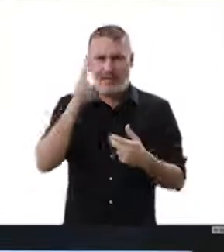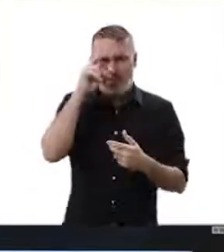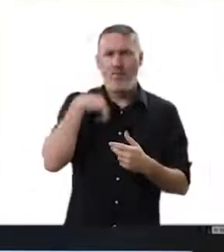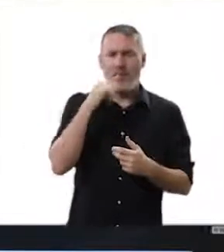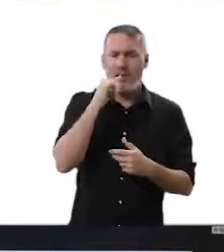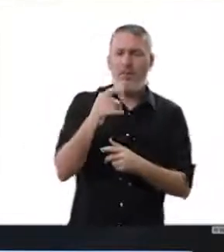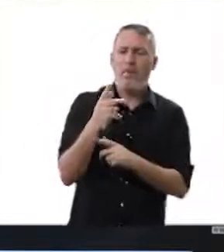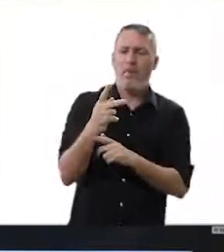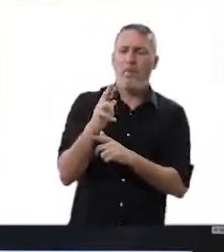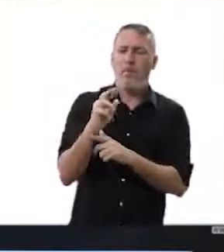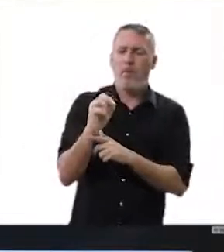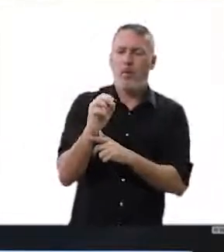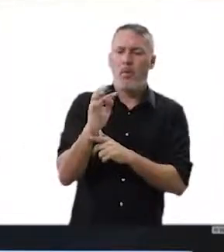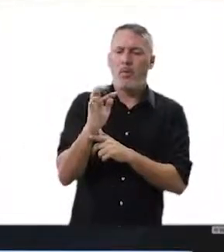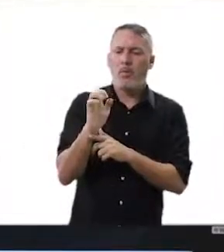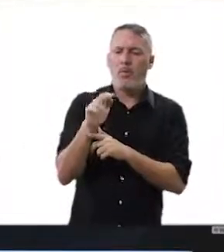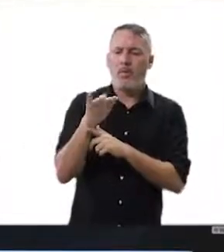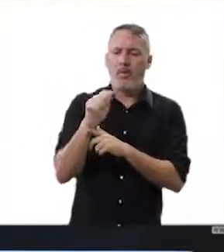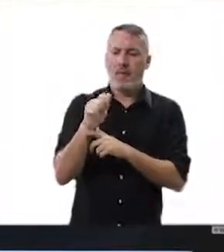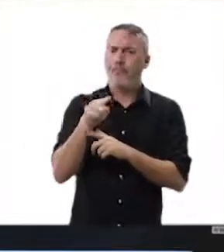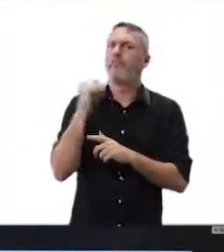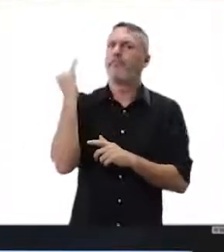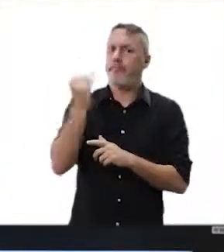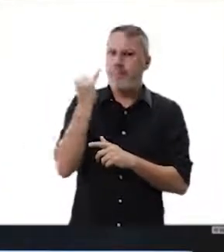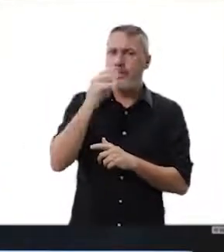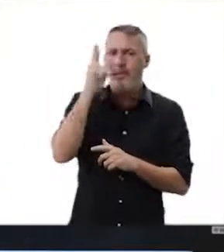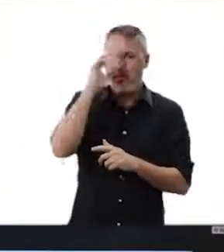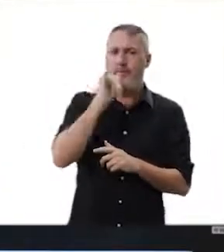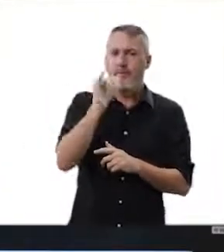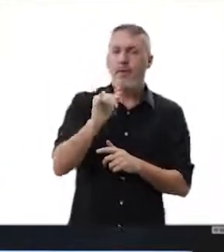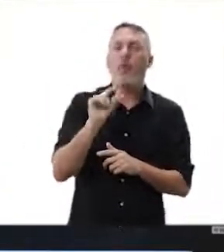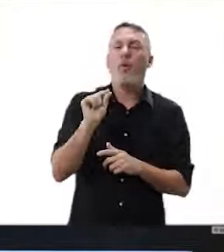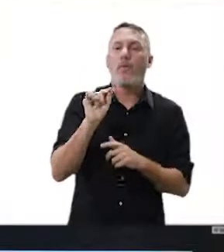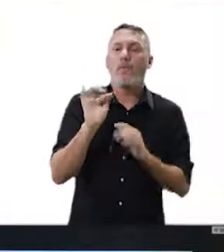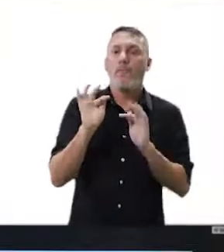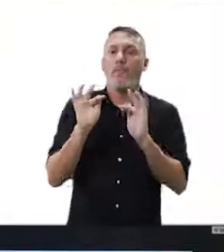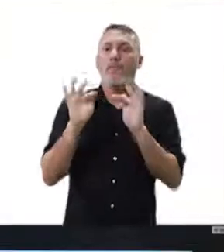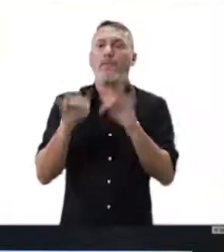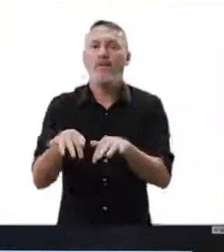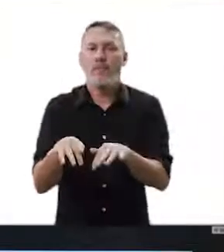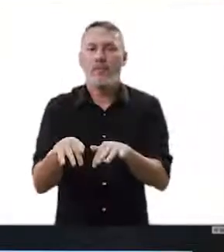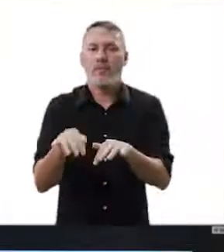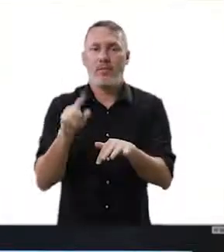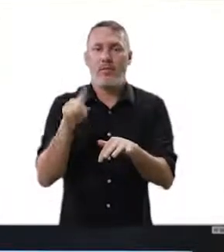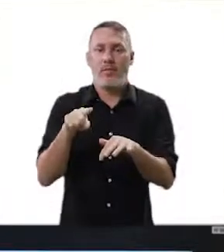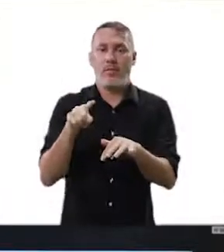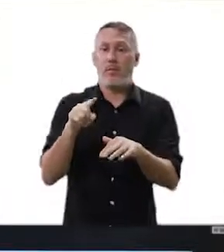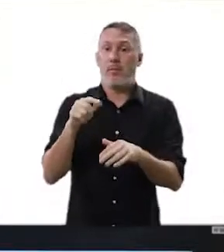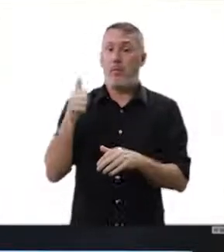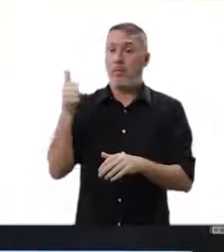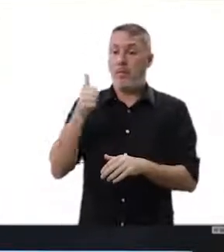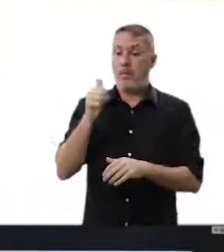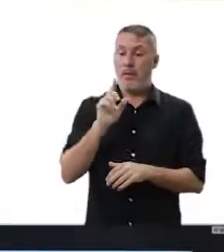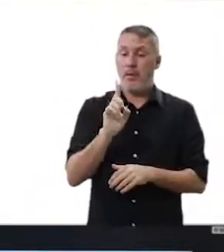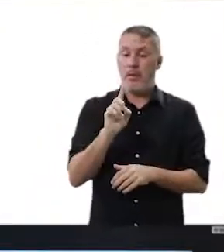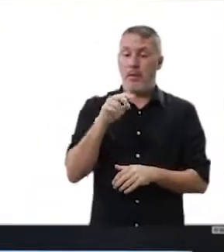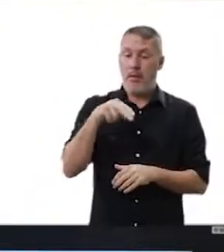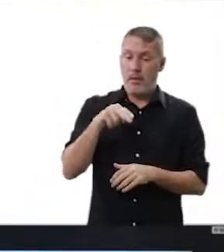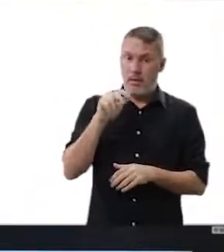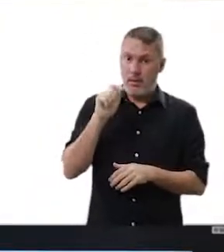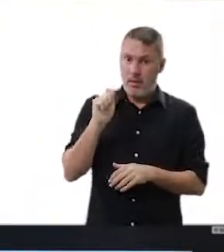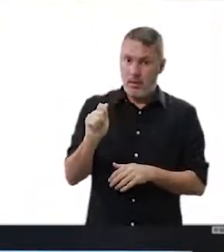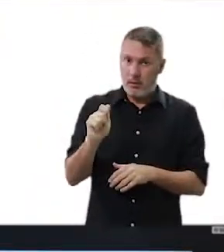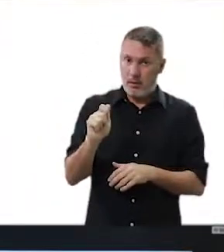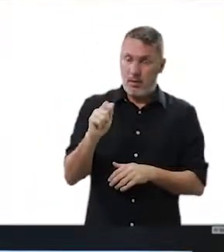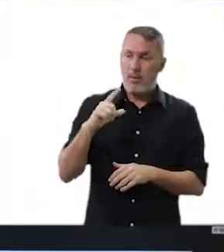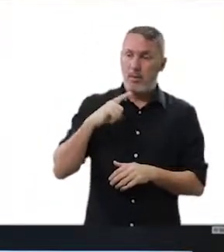verde. E os ribossomos, eles vêm no final desse processo e se acoplam a essa molécula de